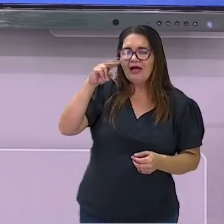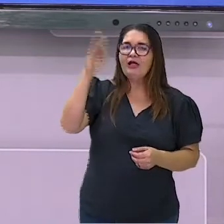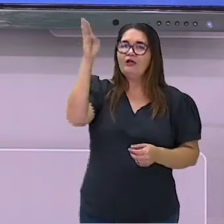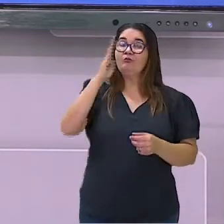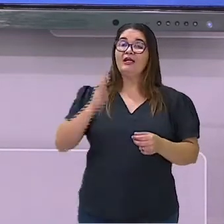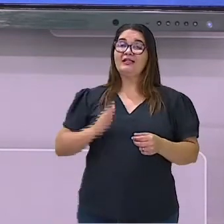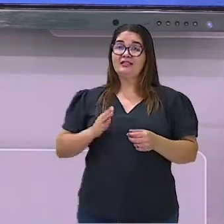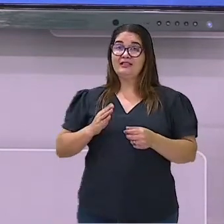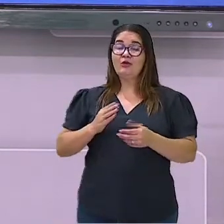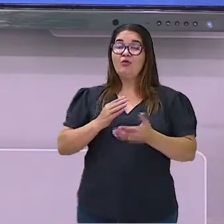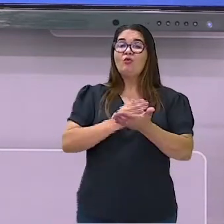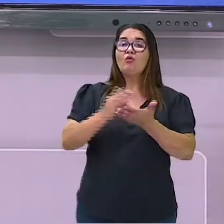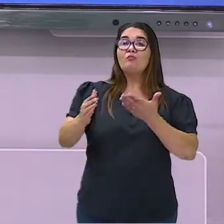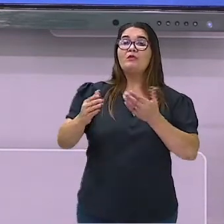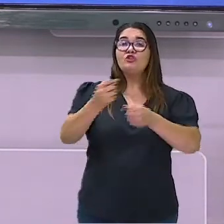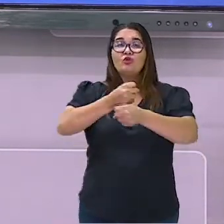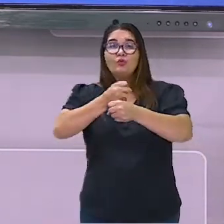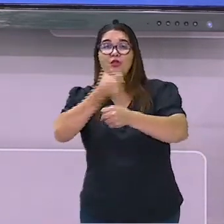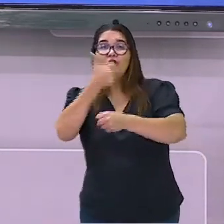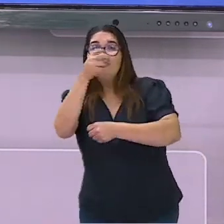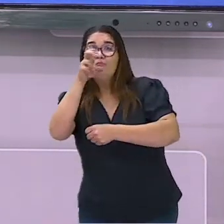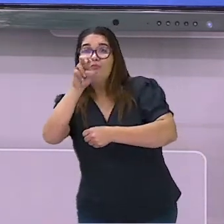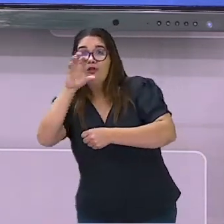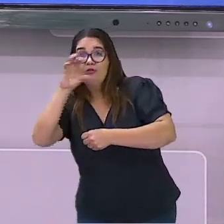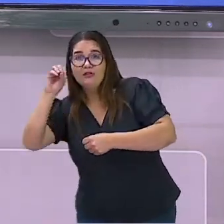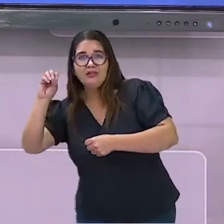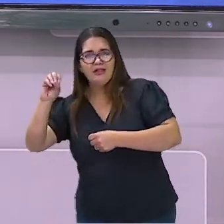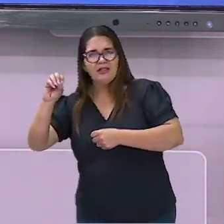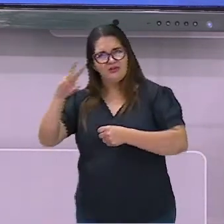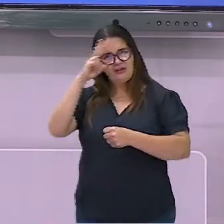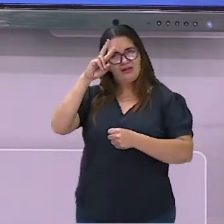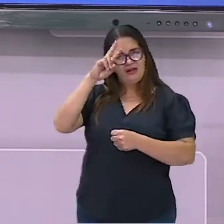no Brasil, ela faz parte